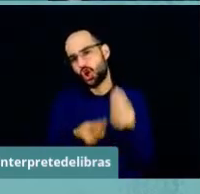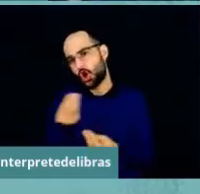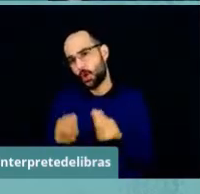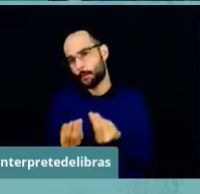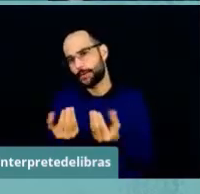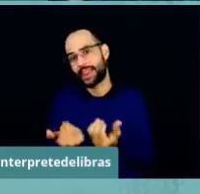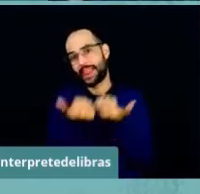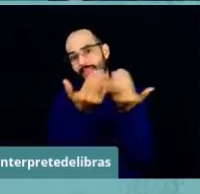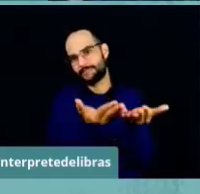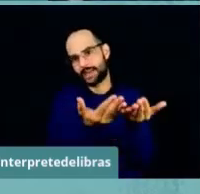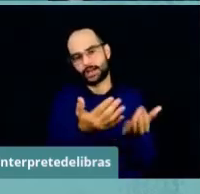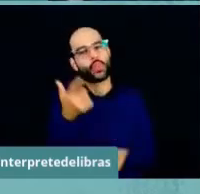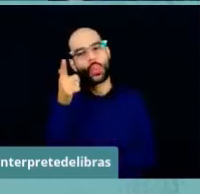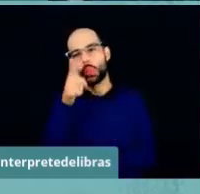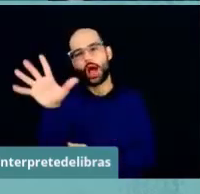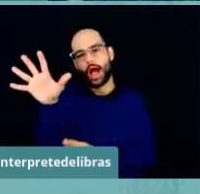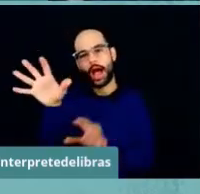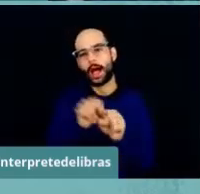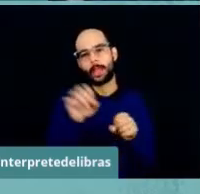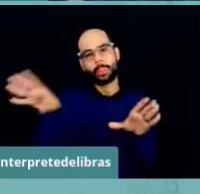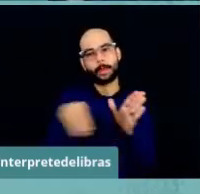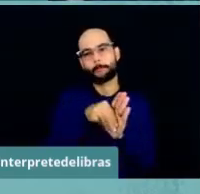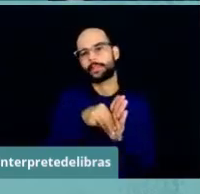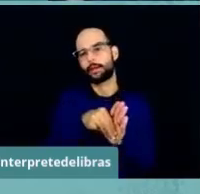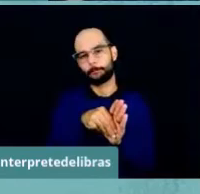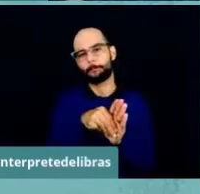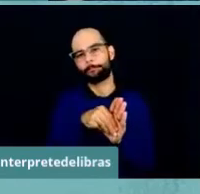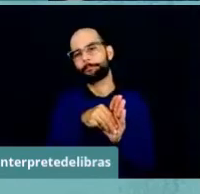adequada em todos os locais do Brasil, né?